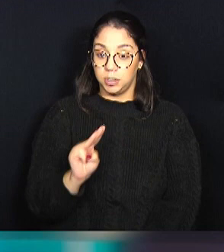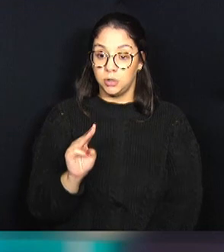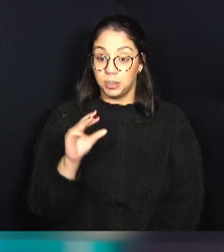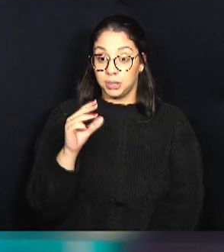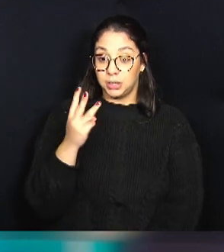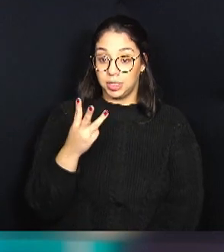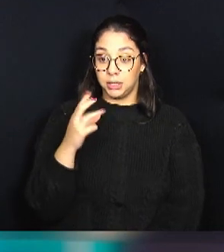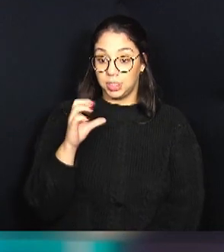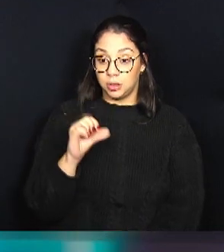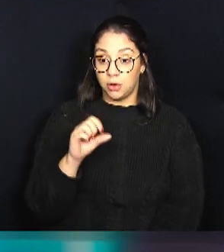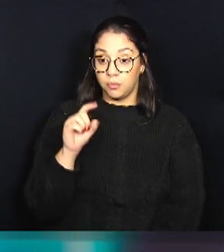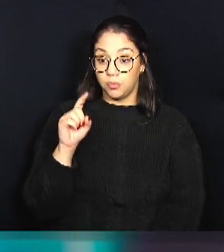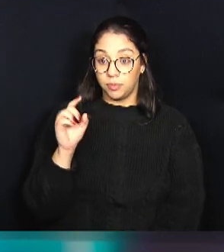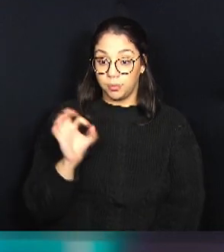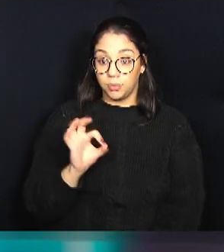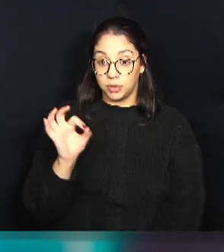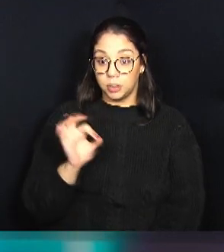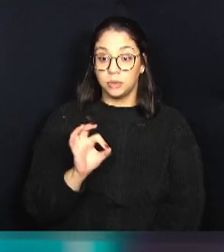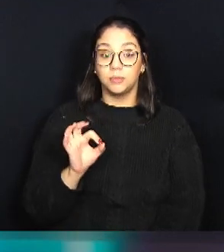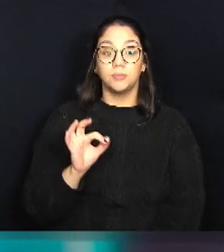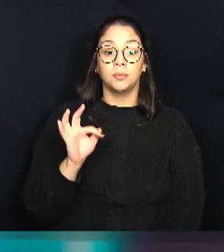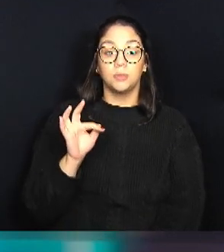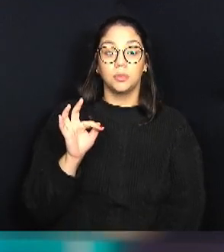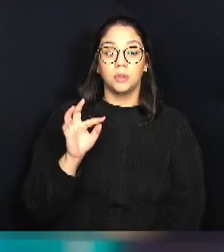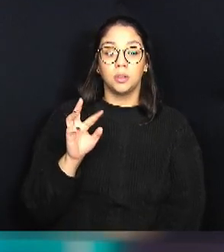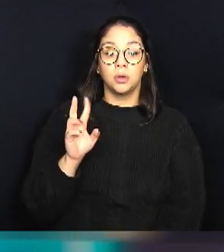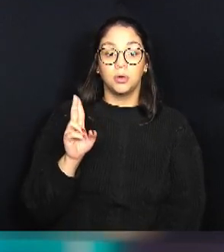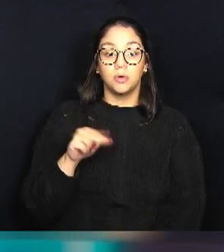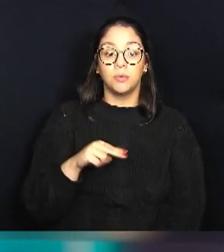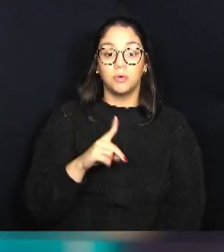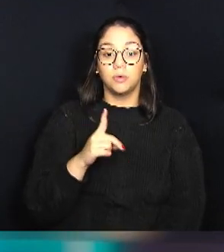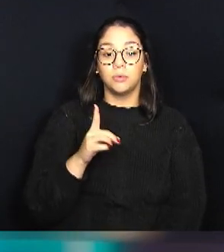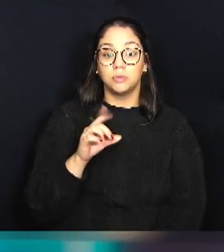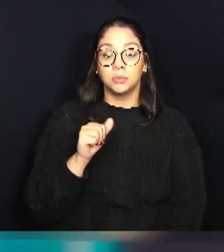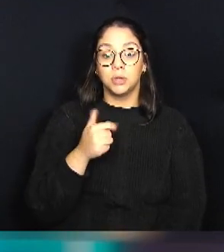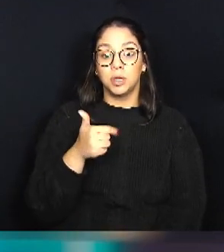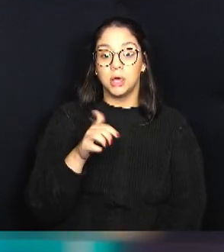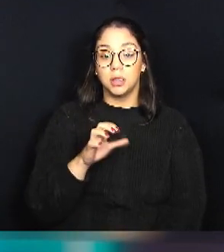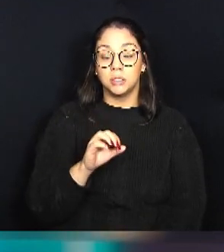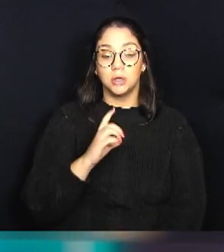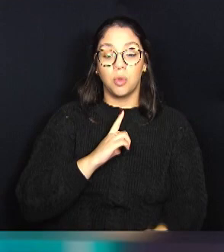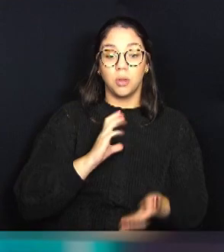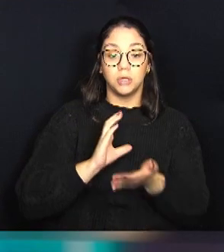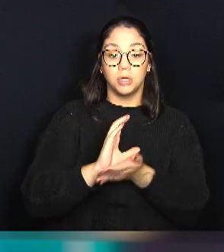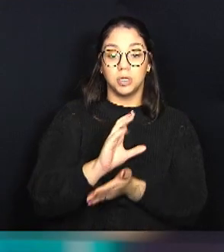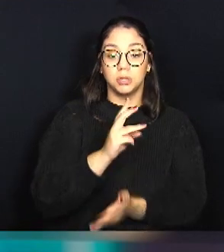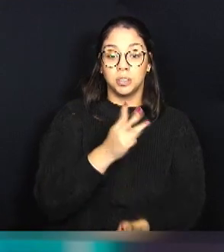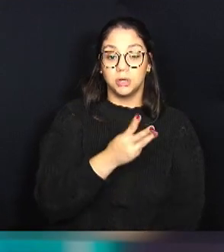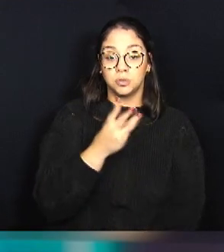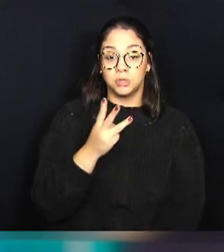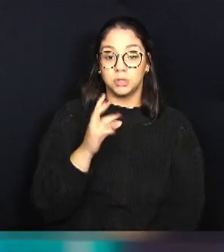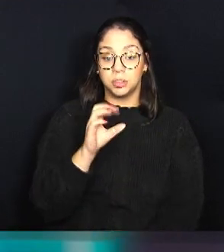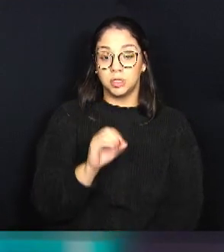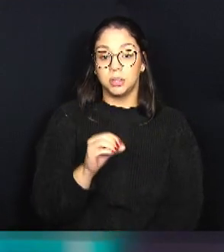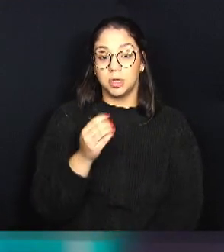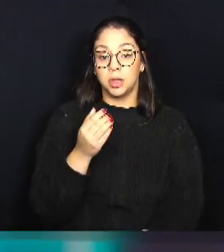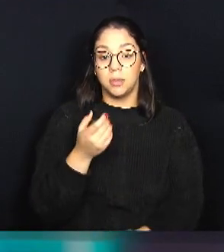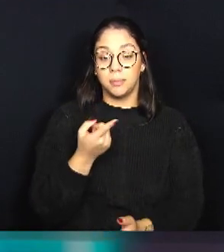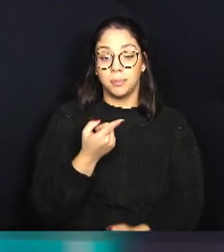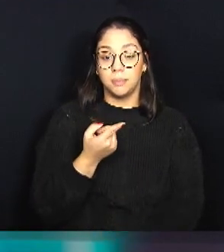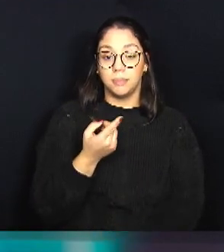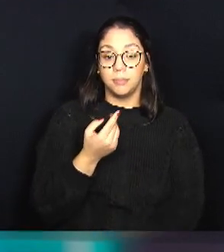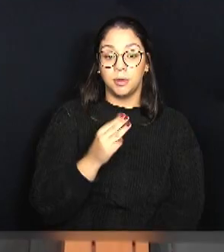39%. E a Fundação José Pedro de Oliveira recebeu 323 mil, realizou 11%, e